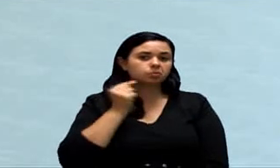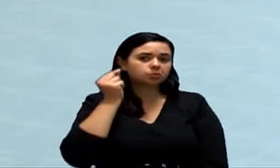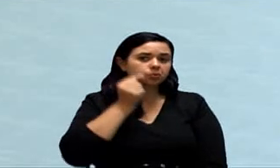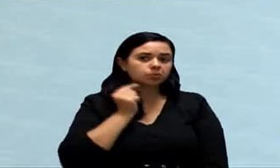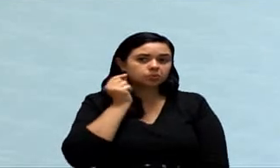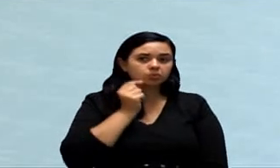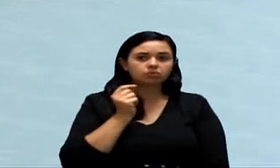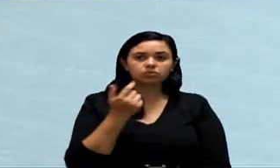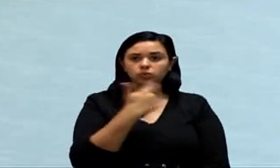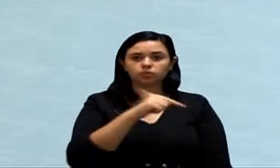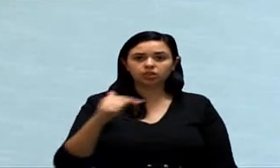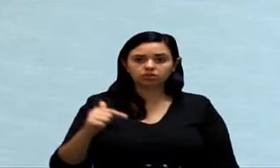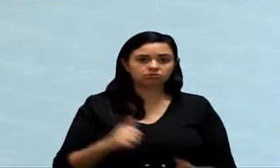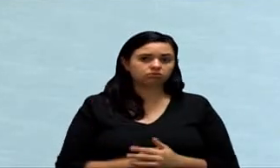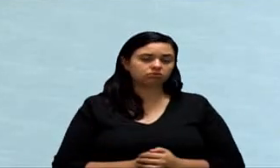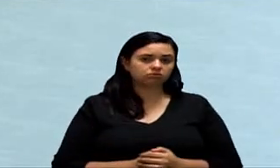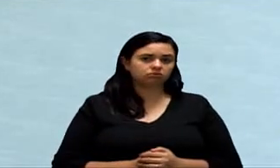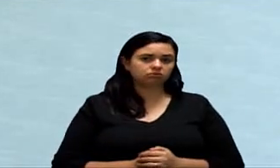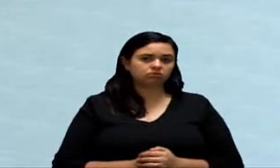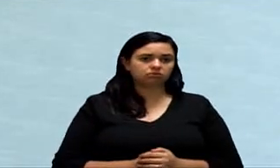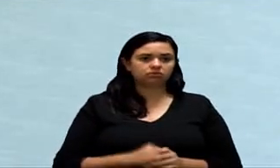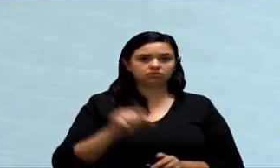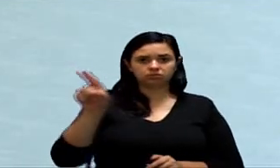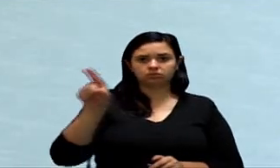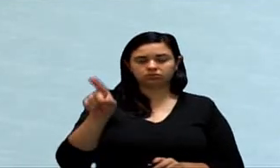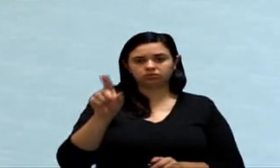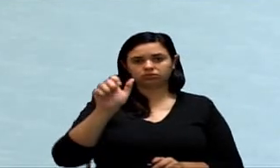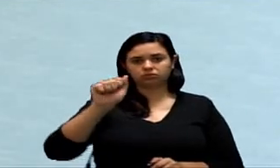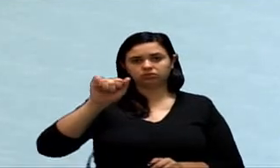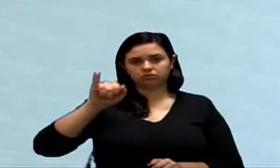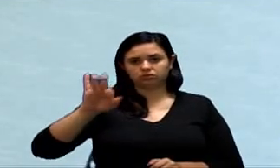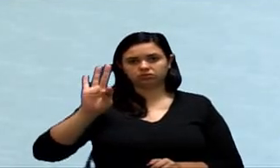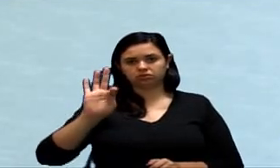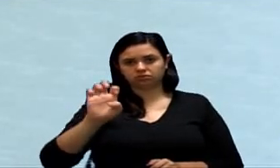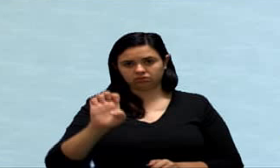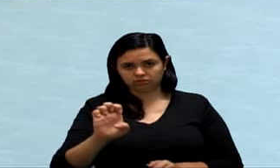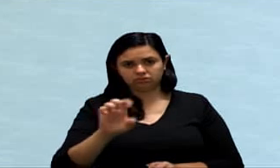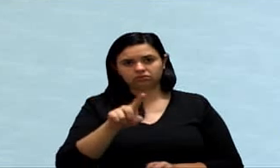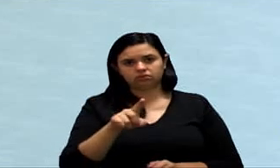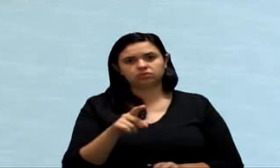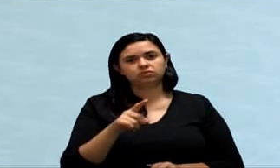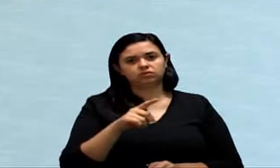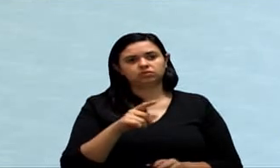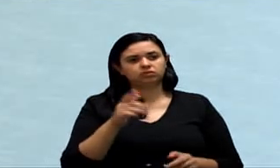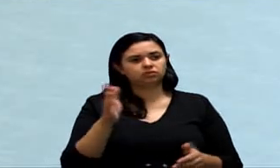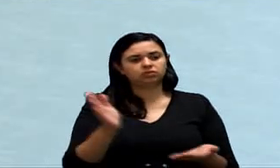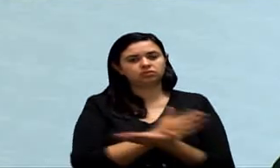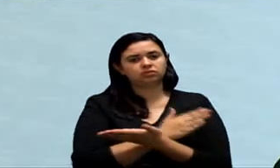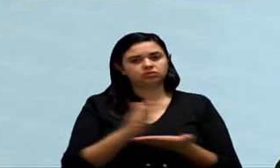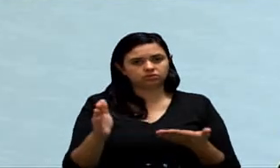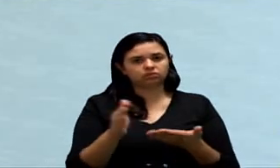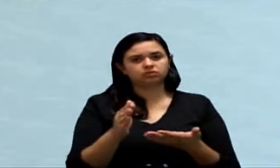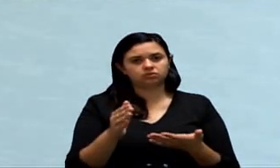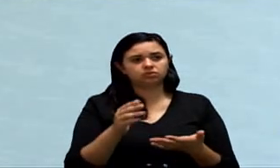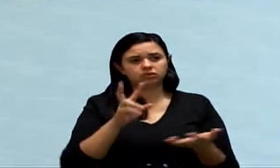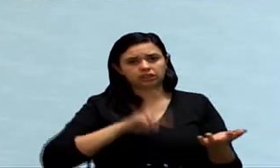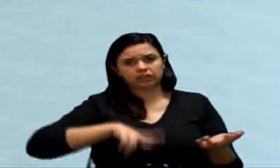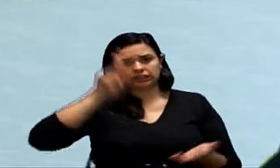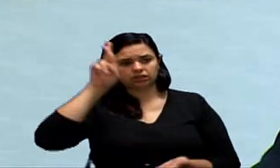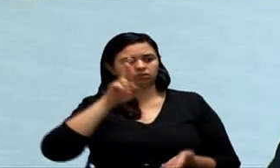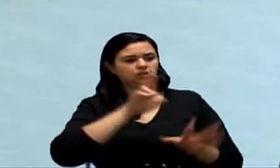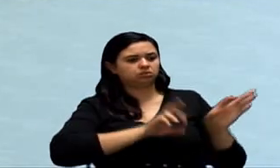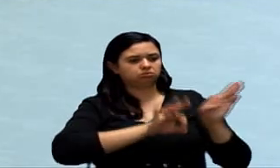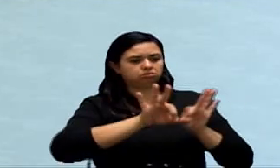paradas. O Arte diz que as entidades estão dispostas a... assumir. Assumir manutenção e equipe. É